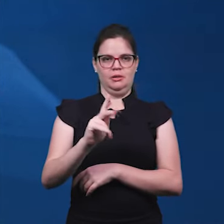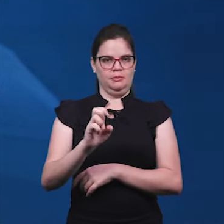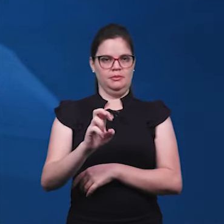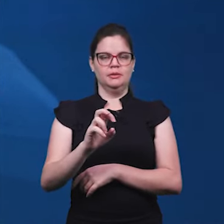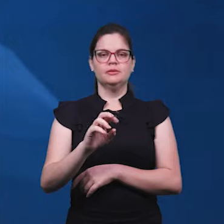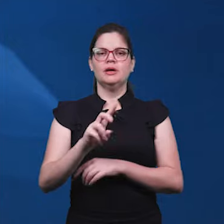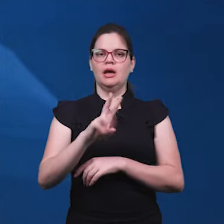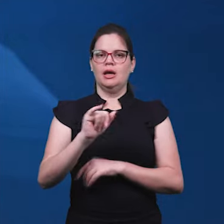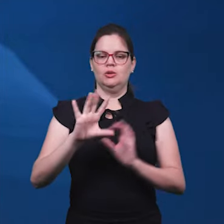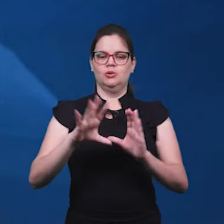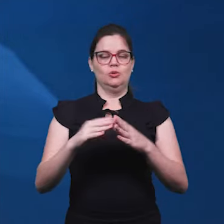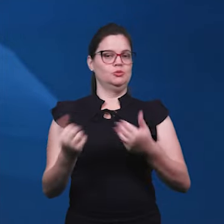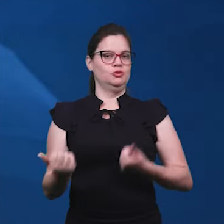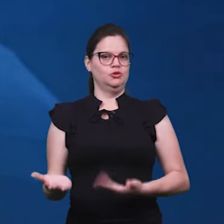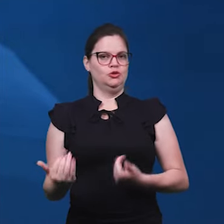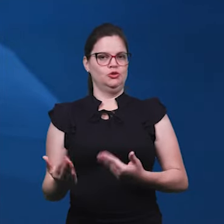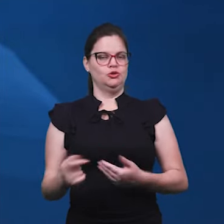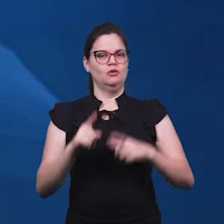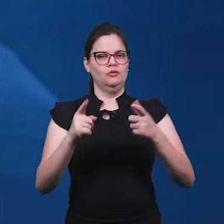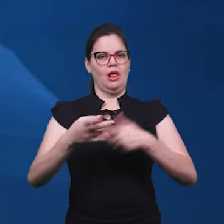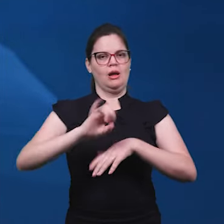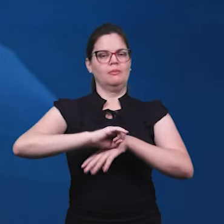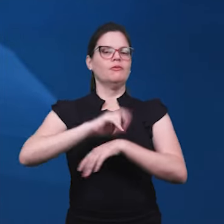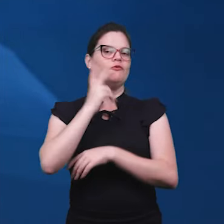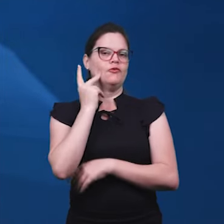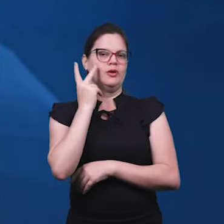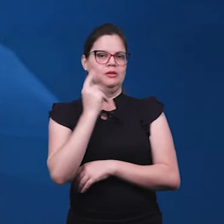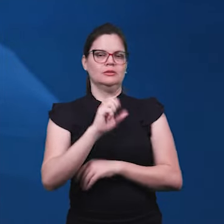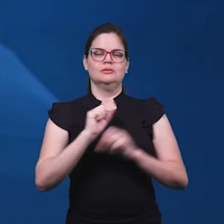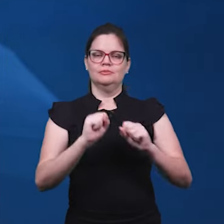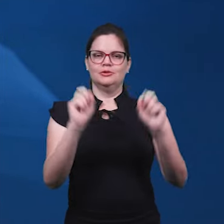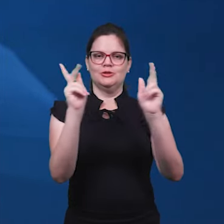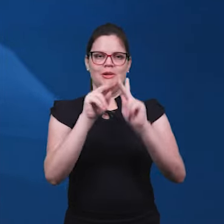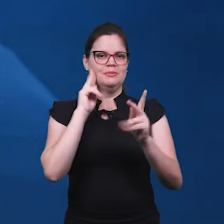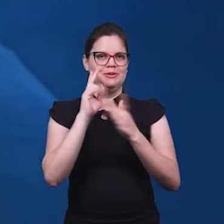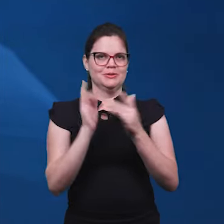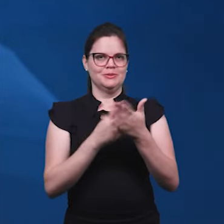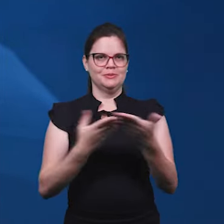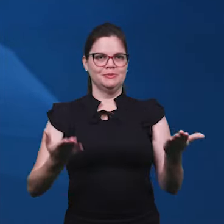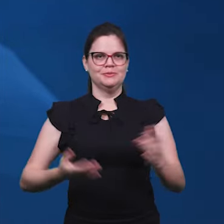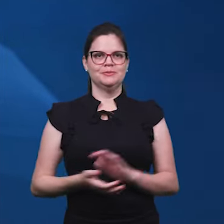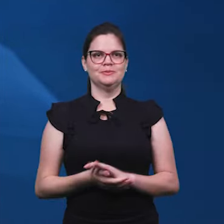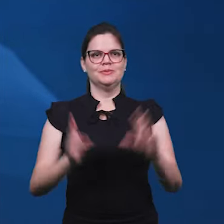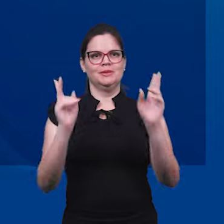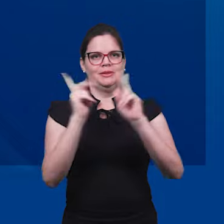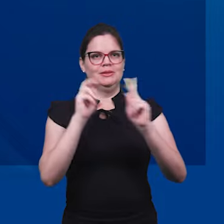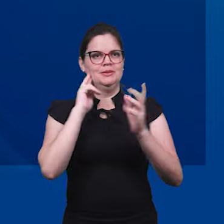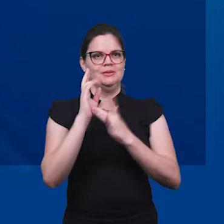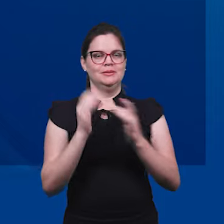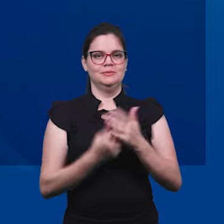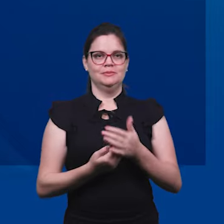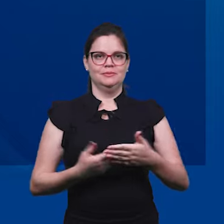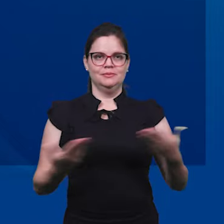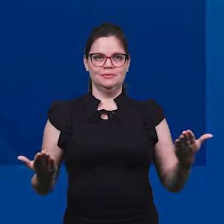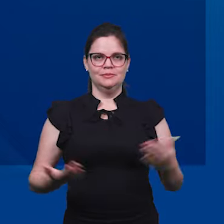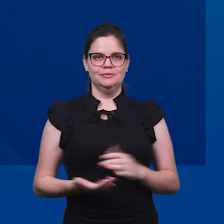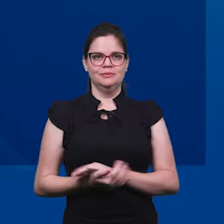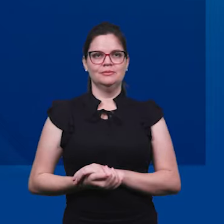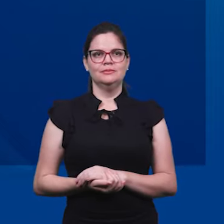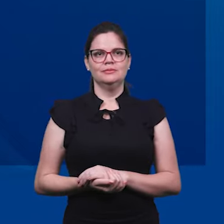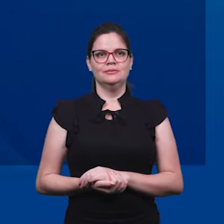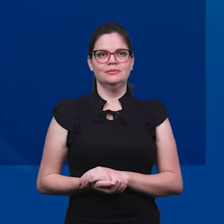Felipe Ricardo é do grupo de jovens da nossa igreja em Fortaleza. Felipe Ricardo, a paz do Senhor, companheiro. A paz do Senhor Jesus, me chamo Felipe